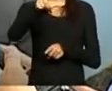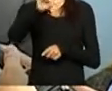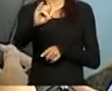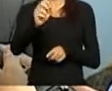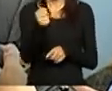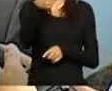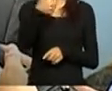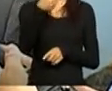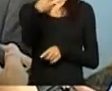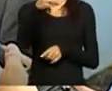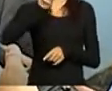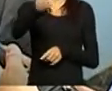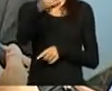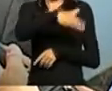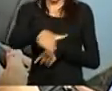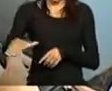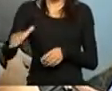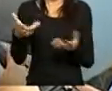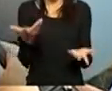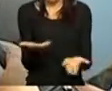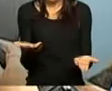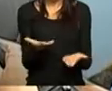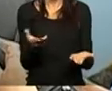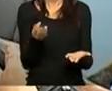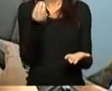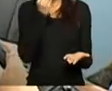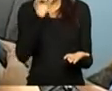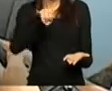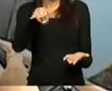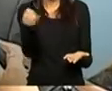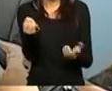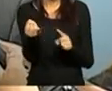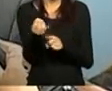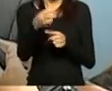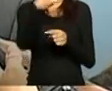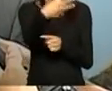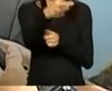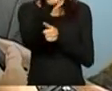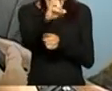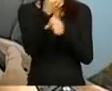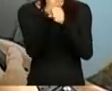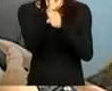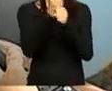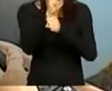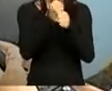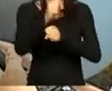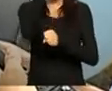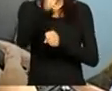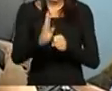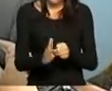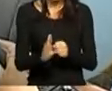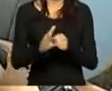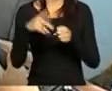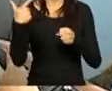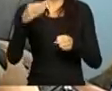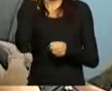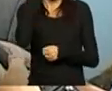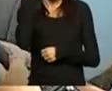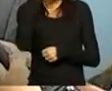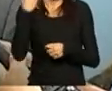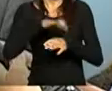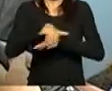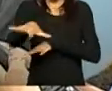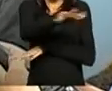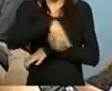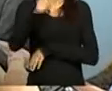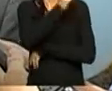13 milhões de crianças agora tem uma grande vantagem há 35 anos o Brasil tem um enorme experiência de vacinação nós